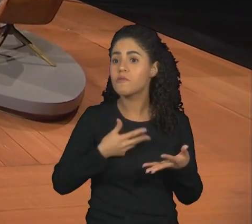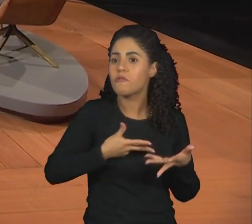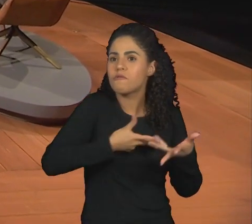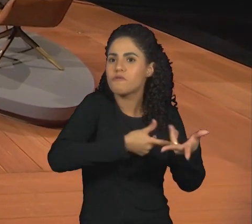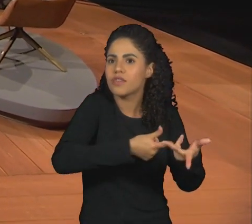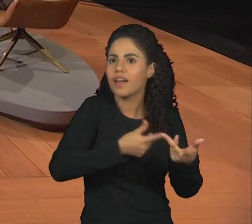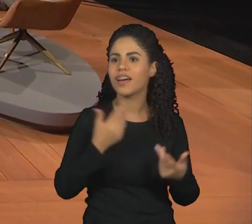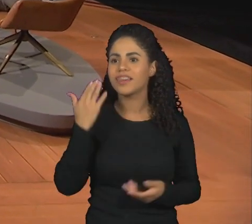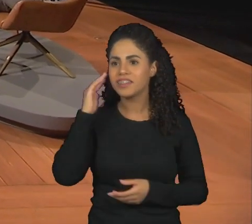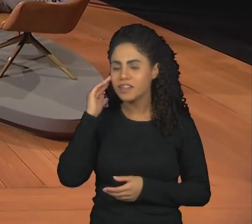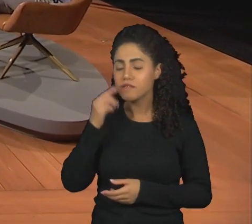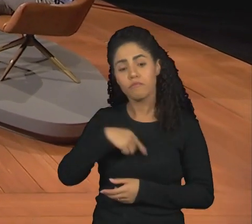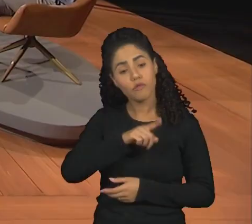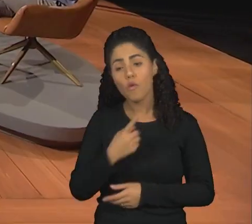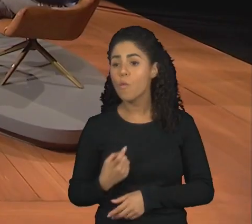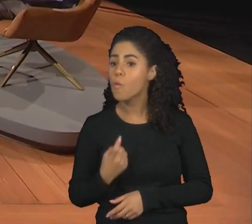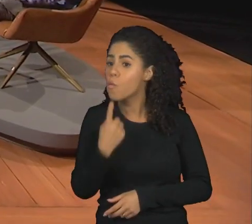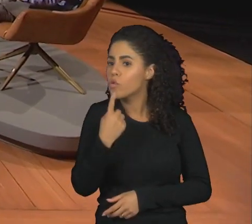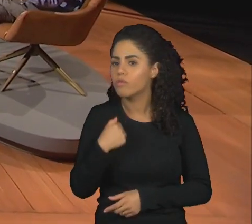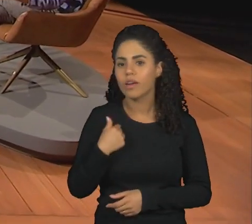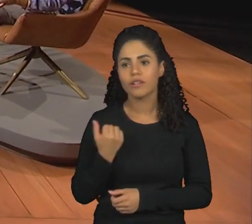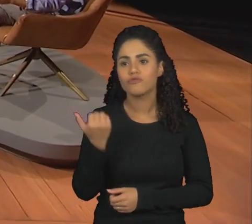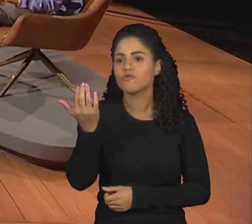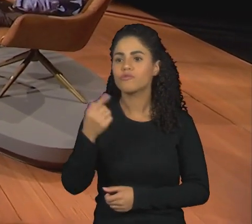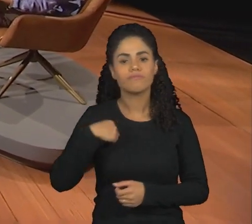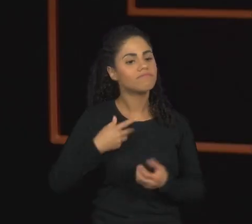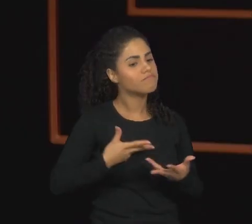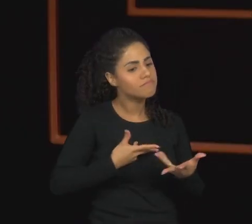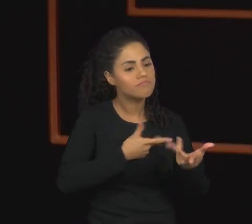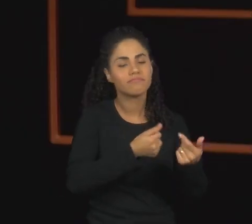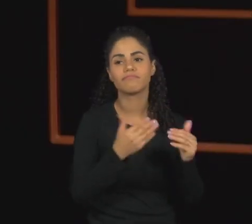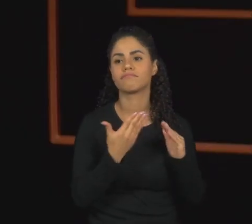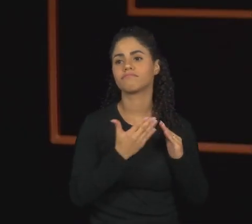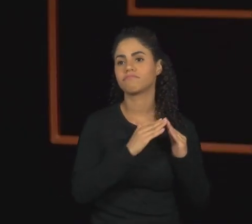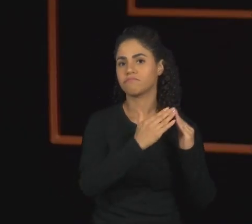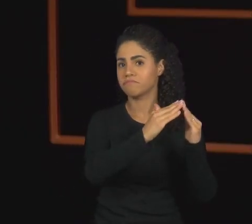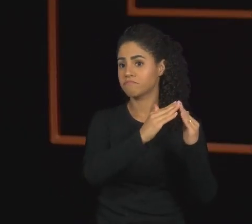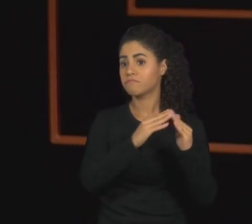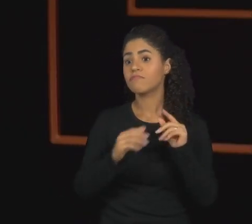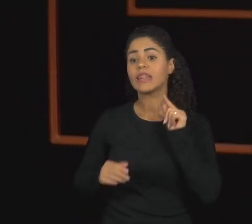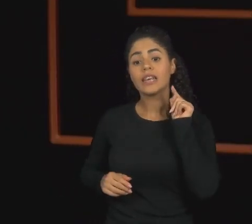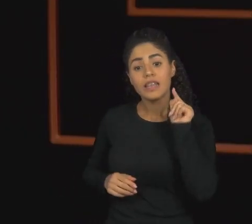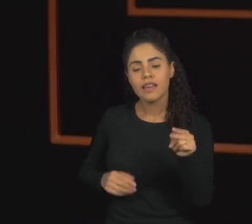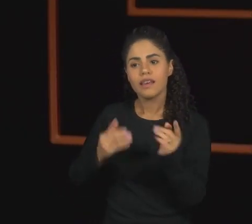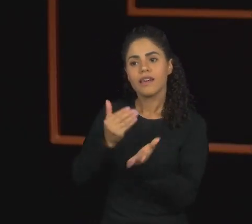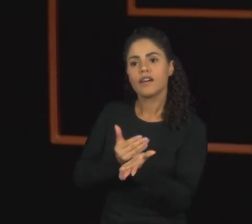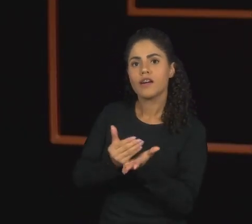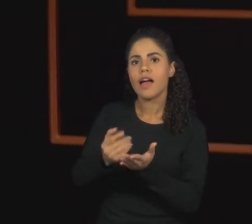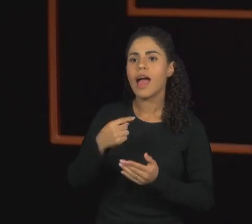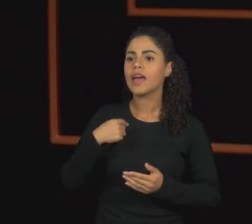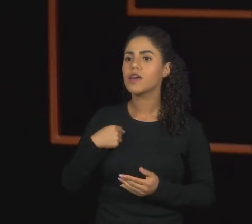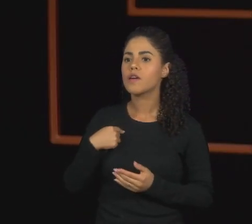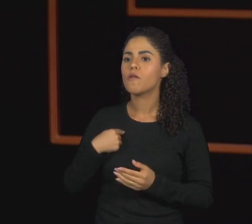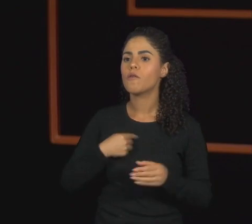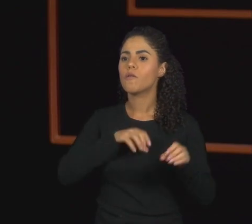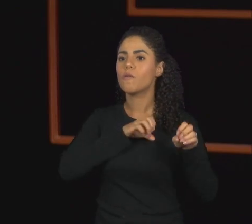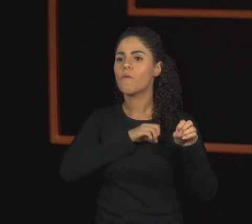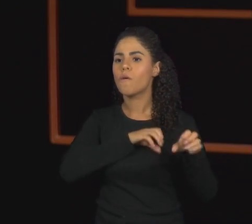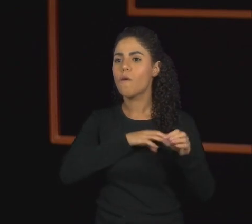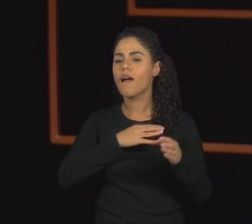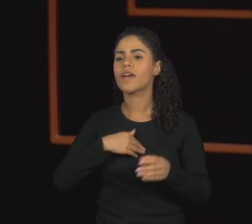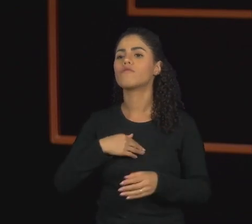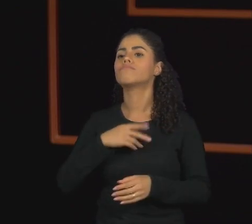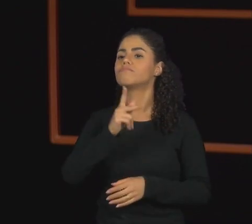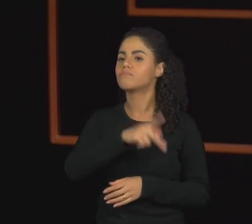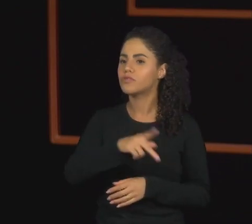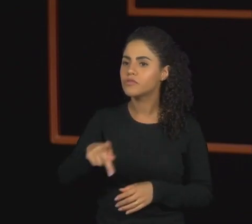foi formado no Nós do Morro. Eu fui o único ator de fora que já participou de uma peça do Nós do Morro. E a partir daí eu passei a dar aulas lá. Eu assumi